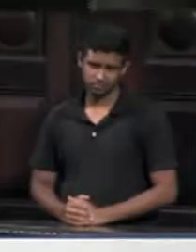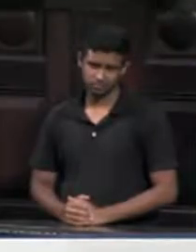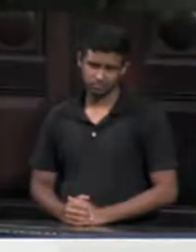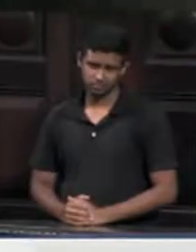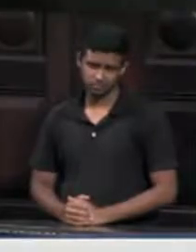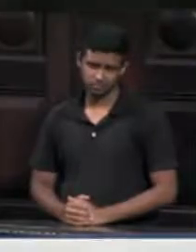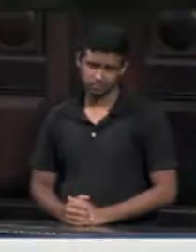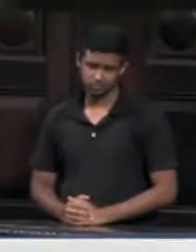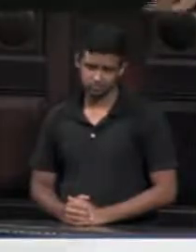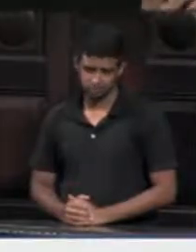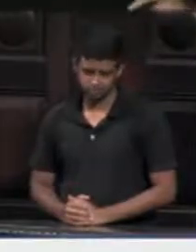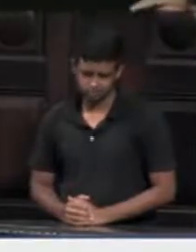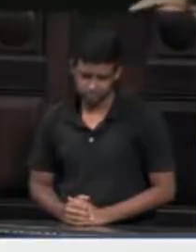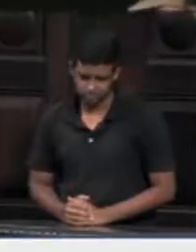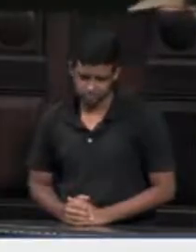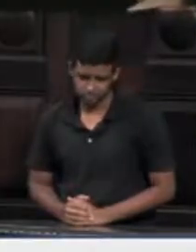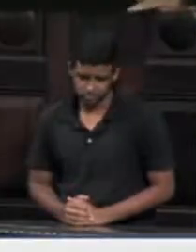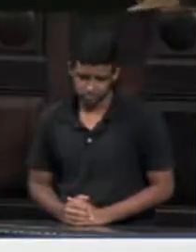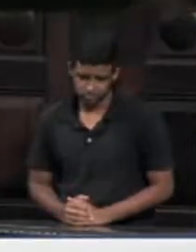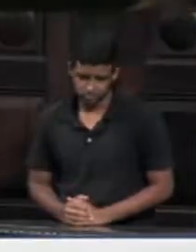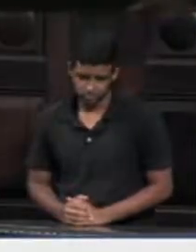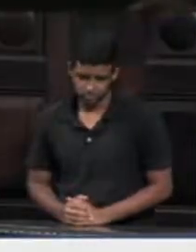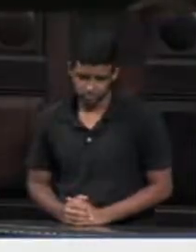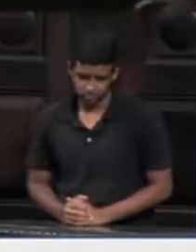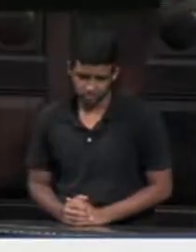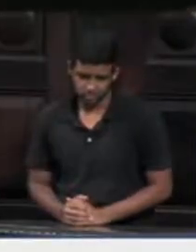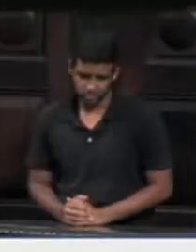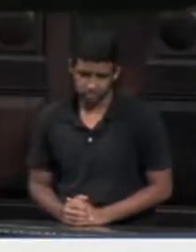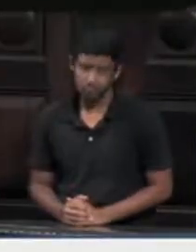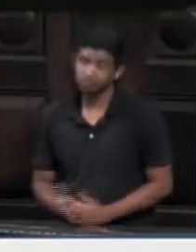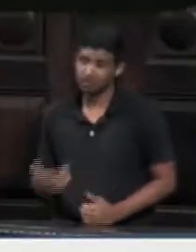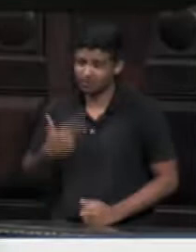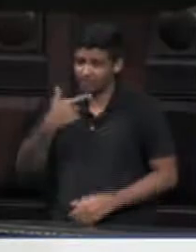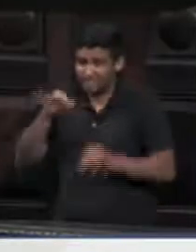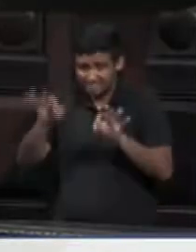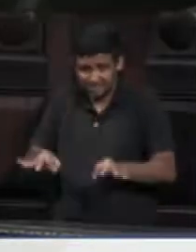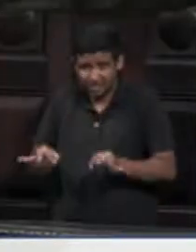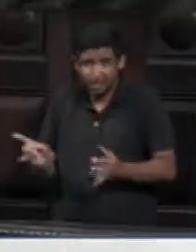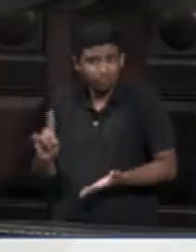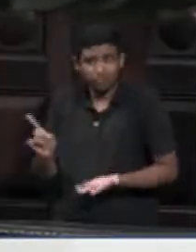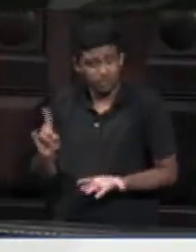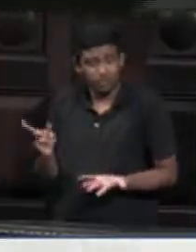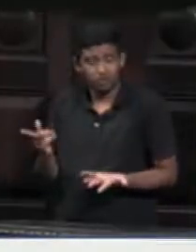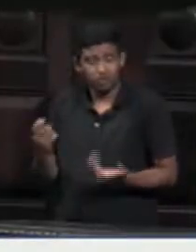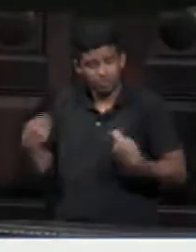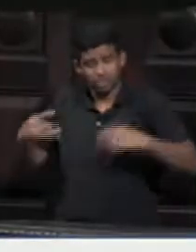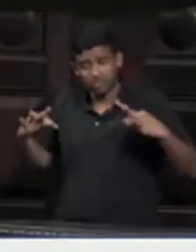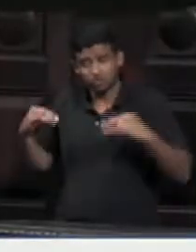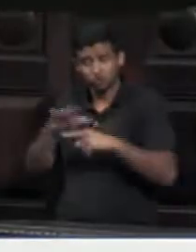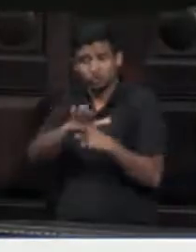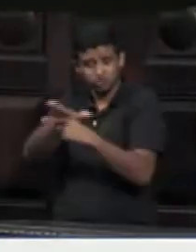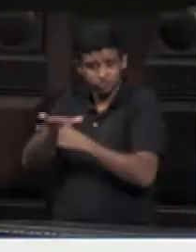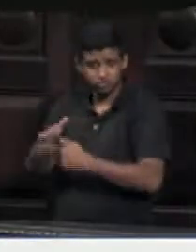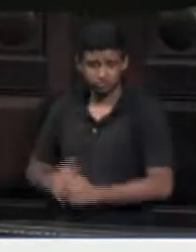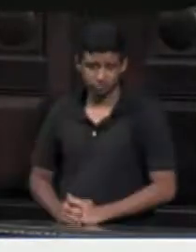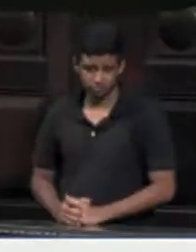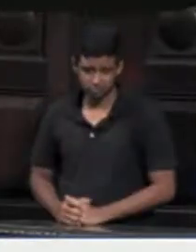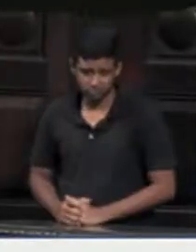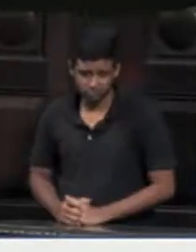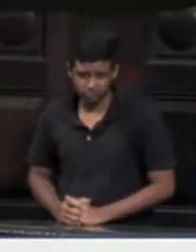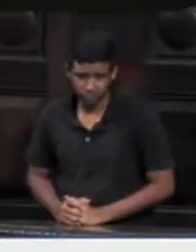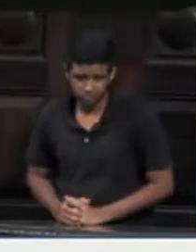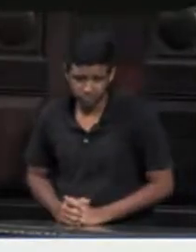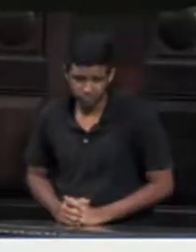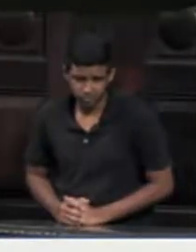do território, e não é assim que a banda toca. Quer dizer, eu lamento profundamente, entendeu? Porque